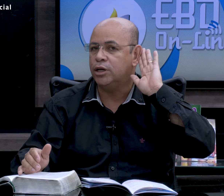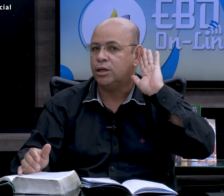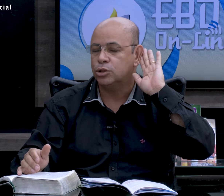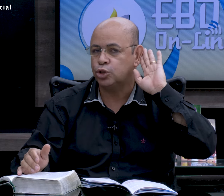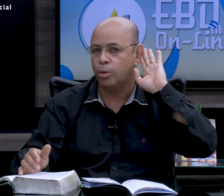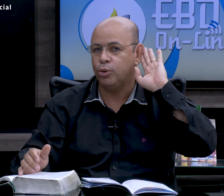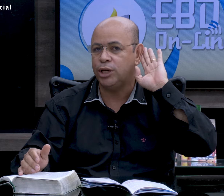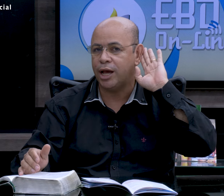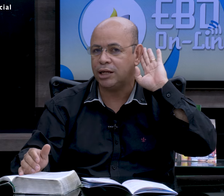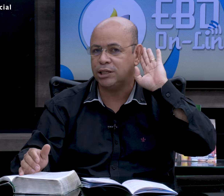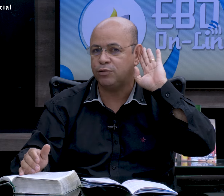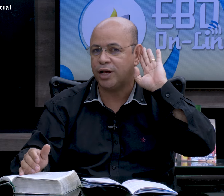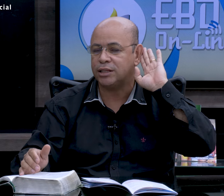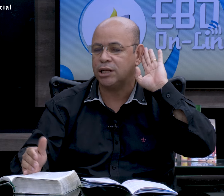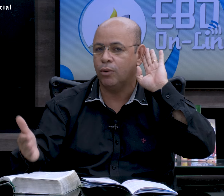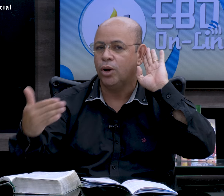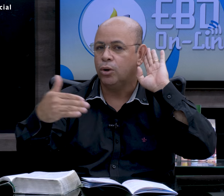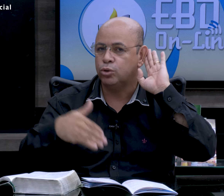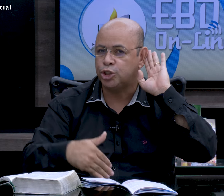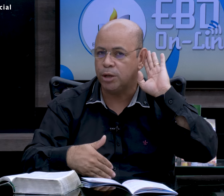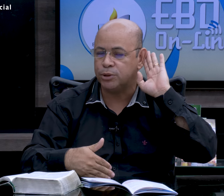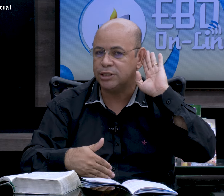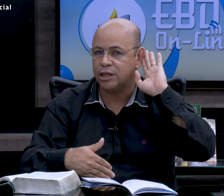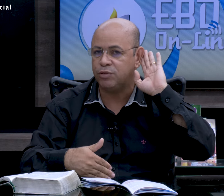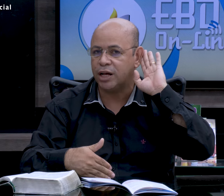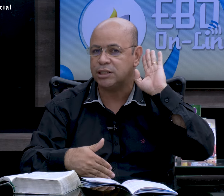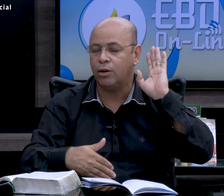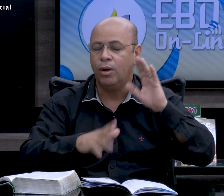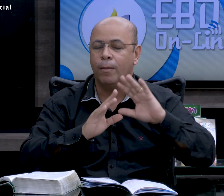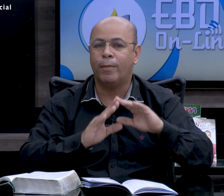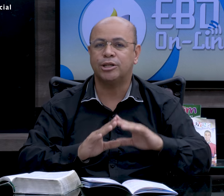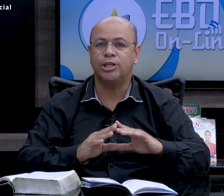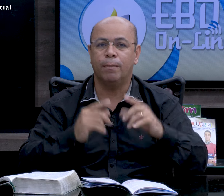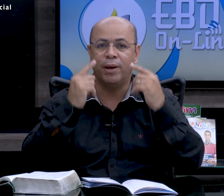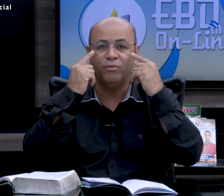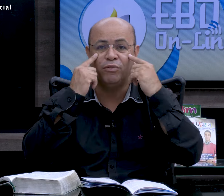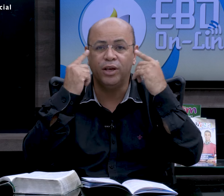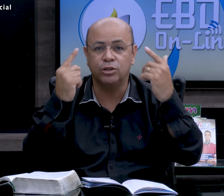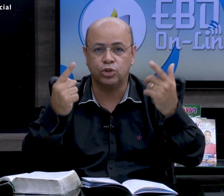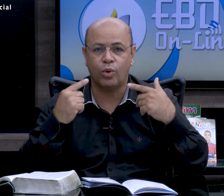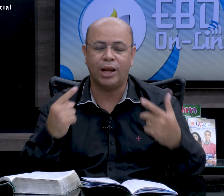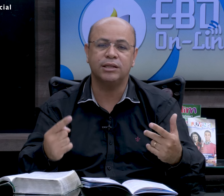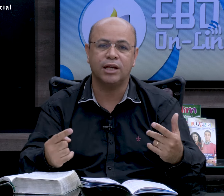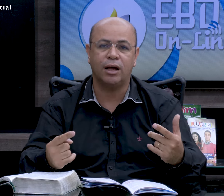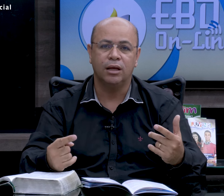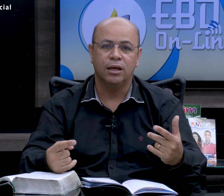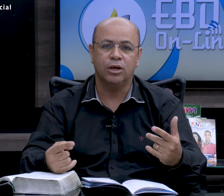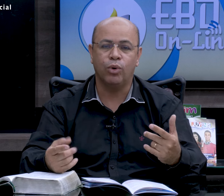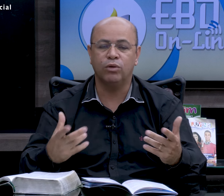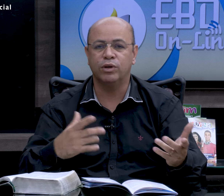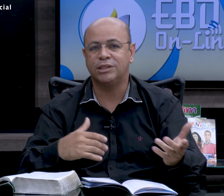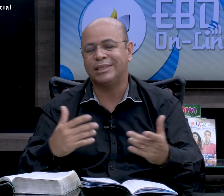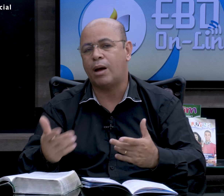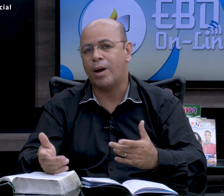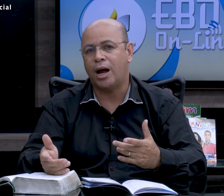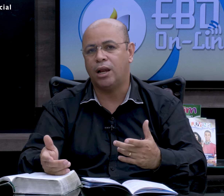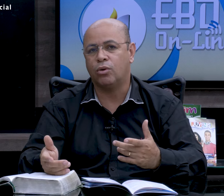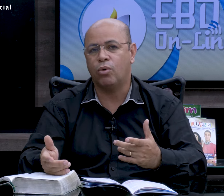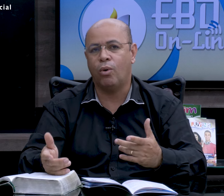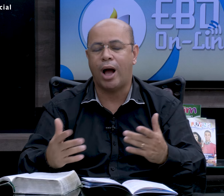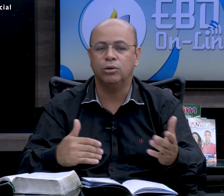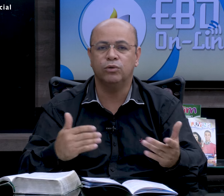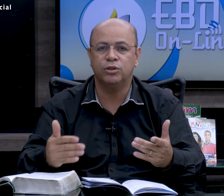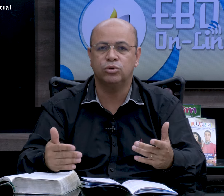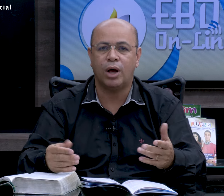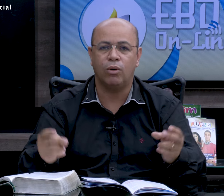ouvir sobre o que é Santificação os tipos de Santificação mas também visualizar e quando você trabalha